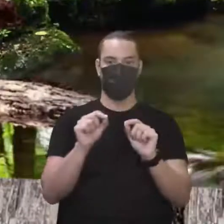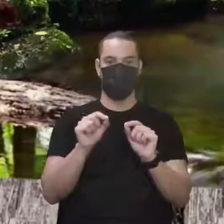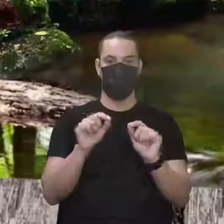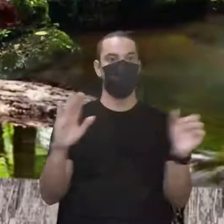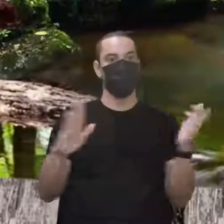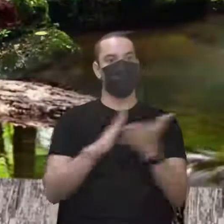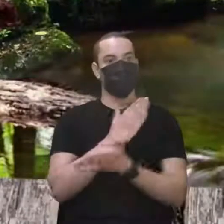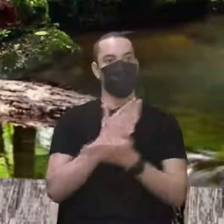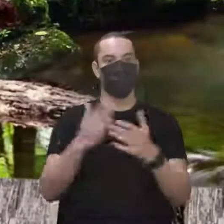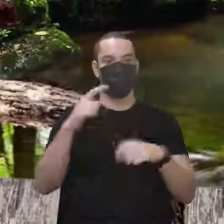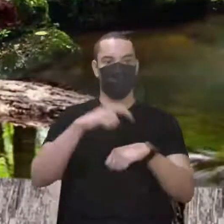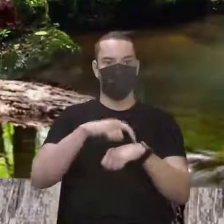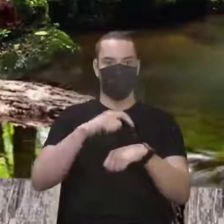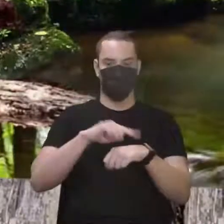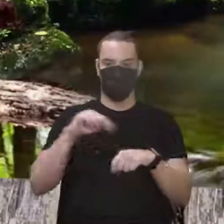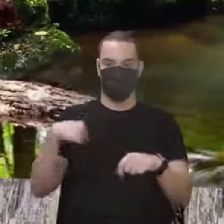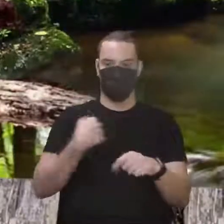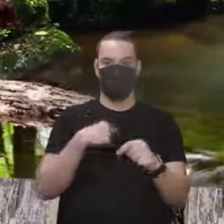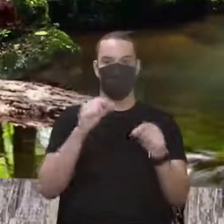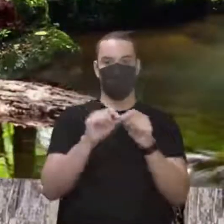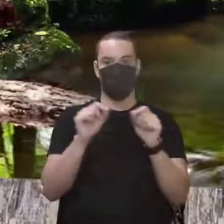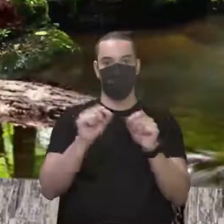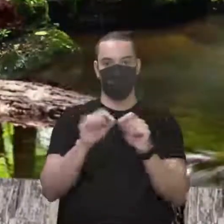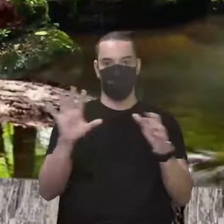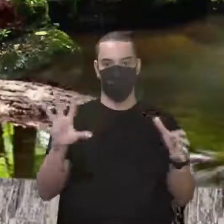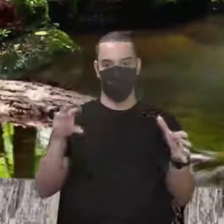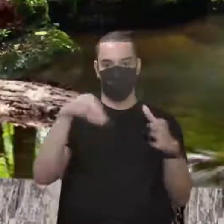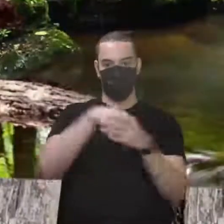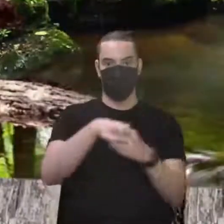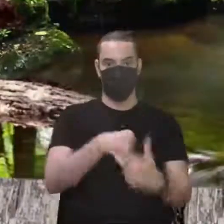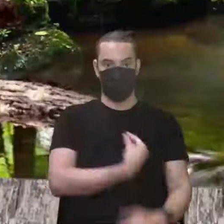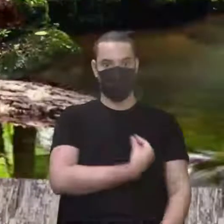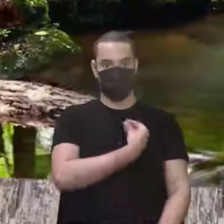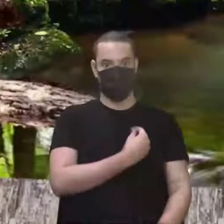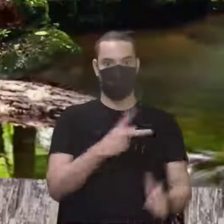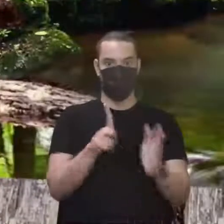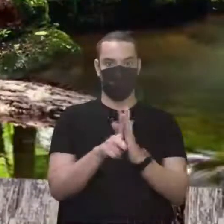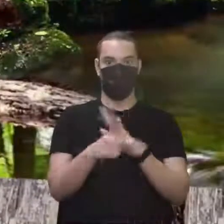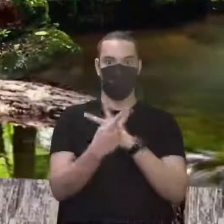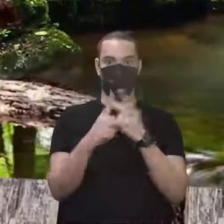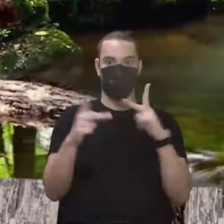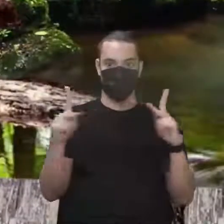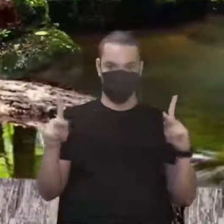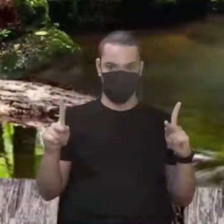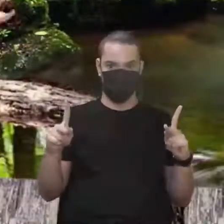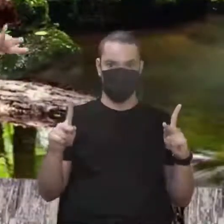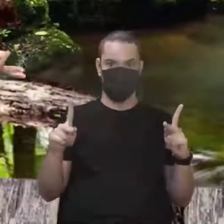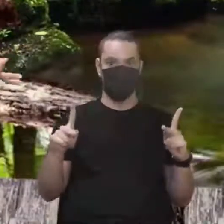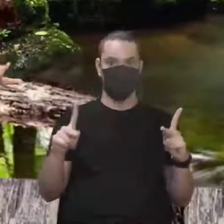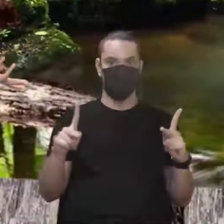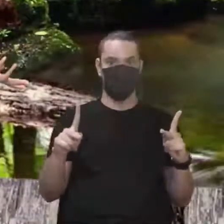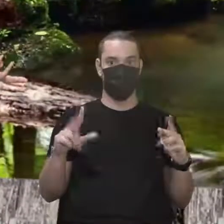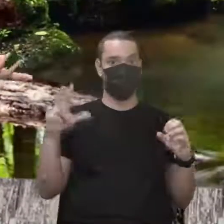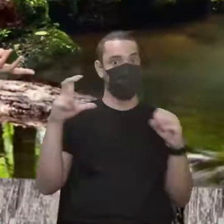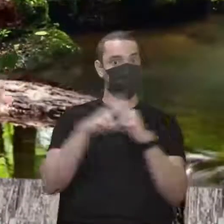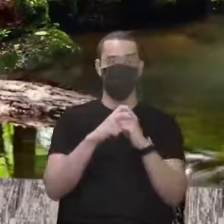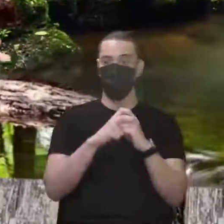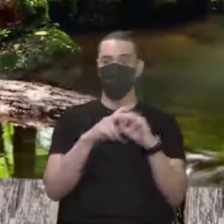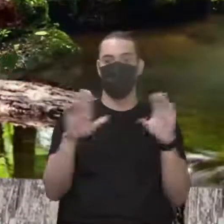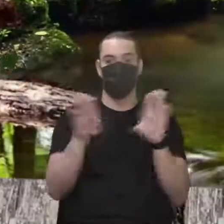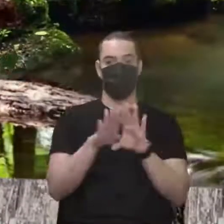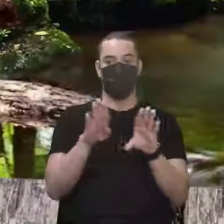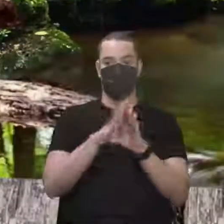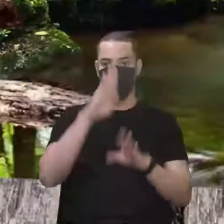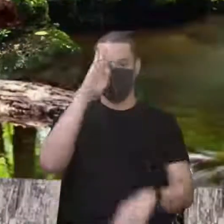em determinados momentos, nós fazemos parte do ciclo de vida deles, tá? Dos vírus, então,